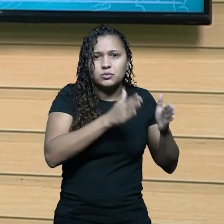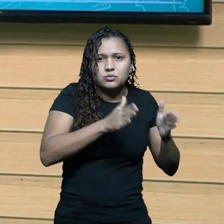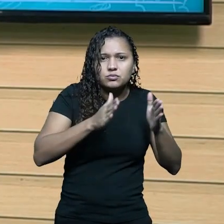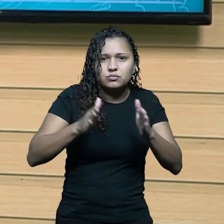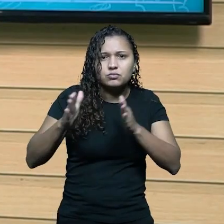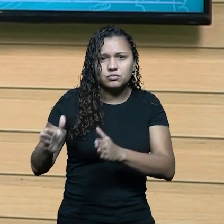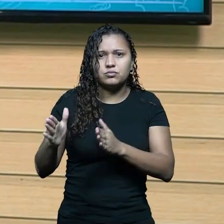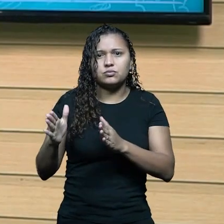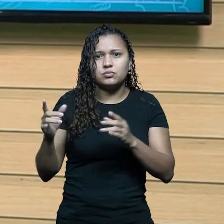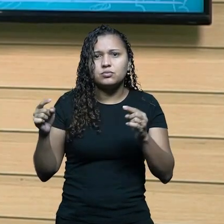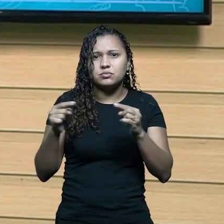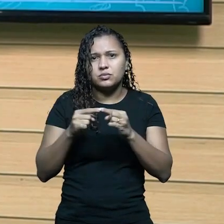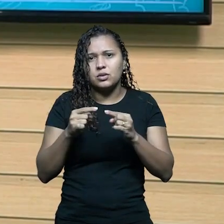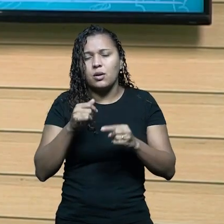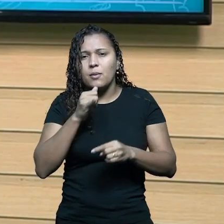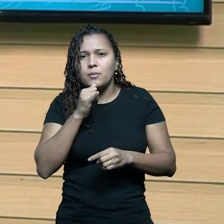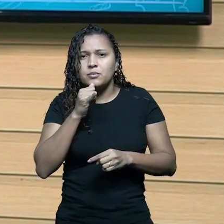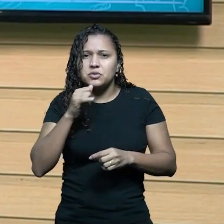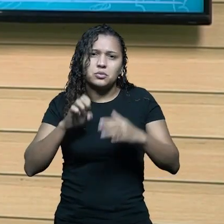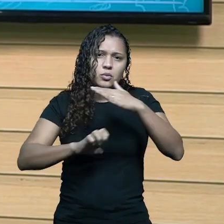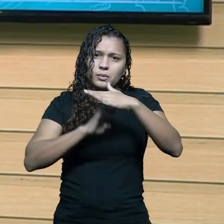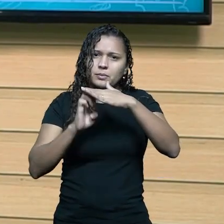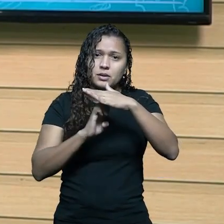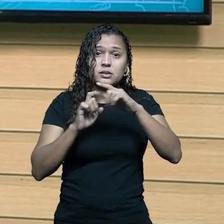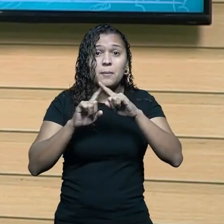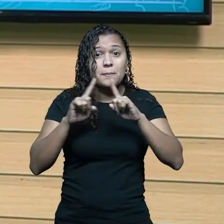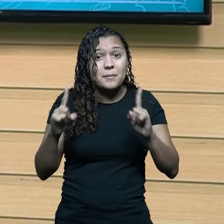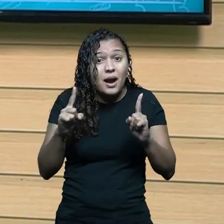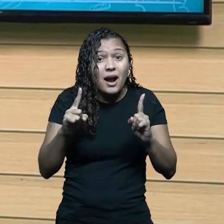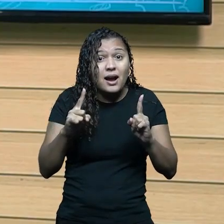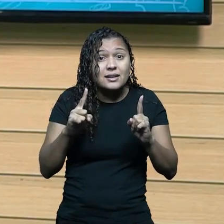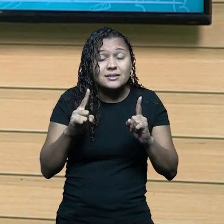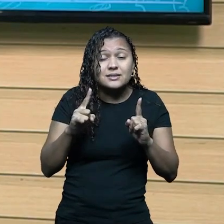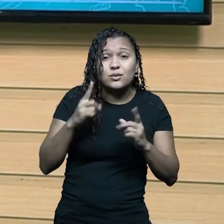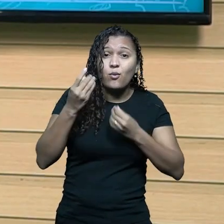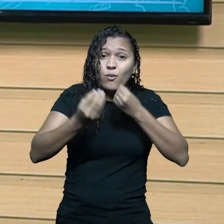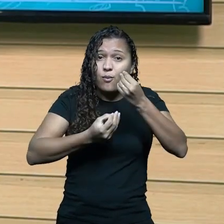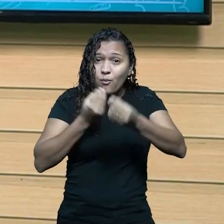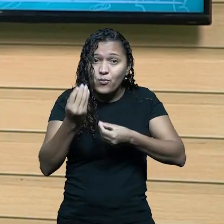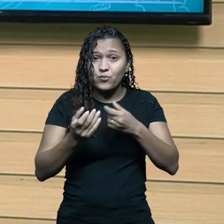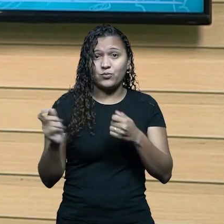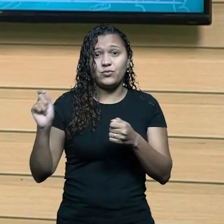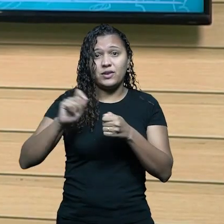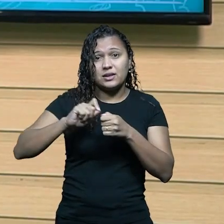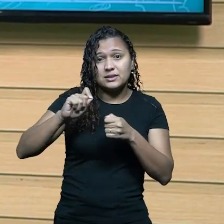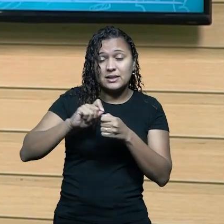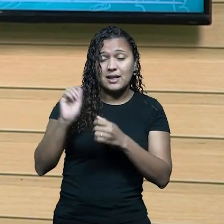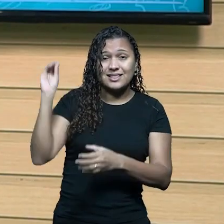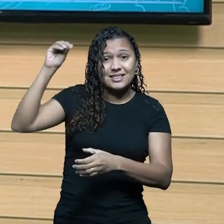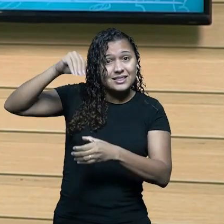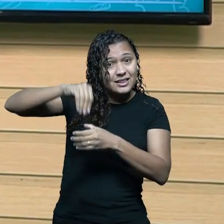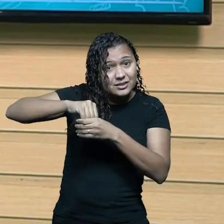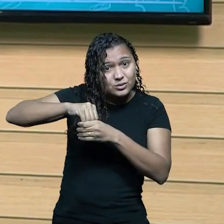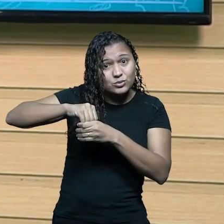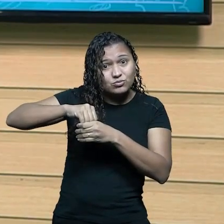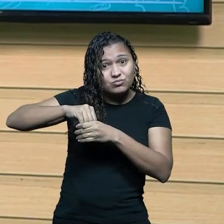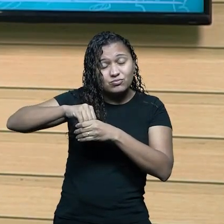de posicionamentos dentro de uma empresa, mas sim uma sequência de posições